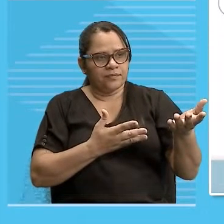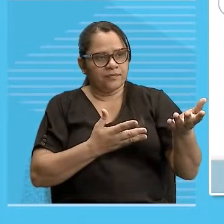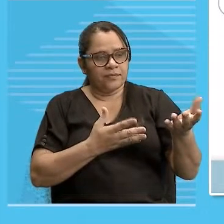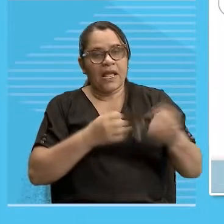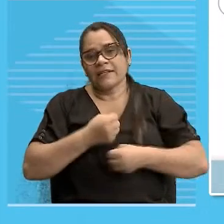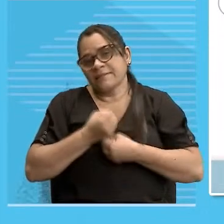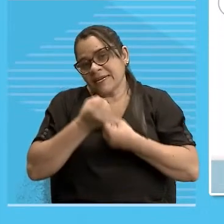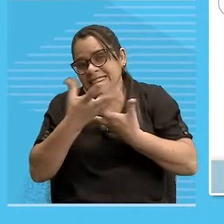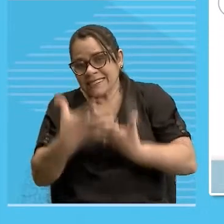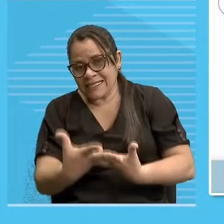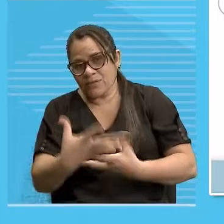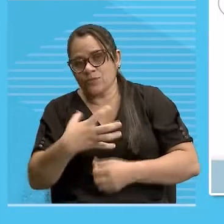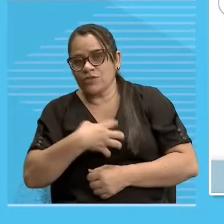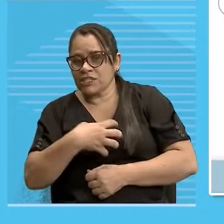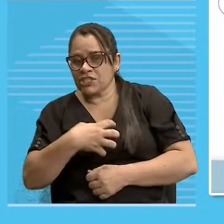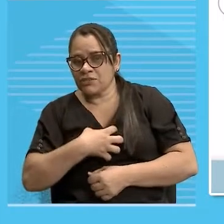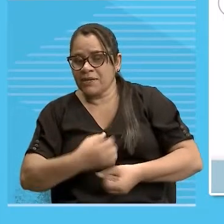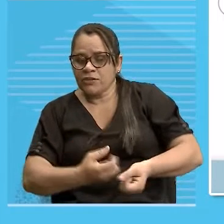sentimentos